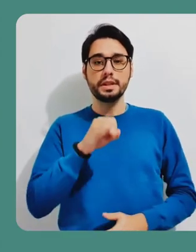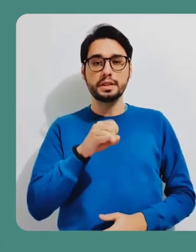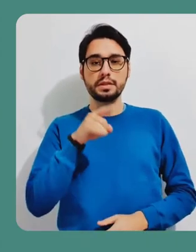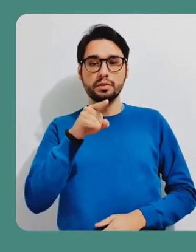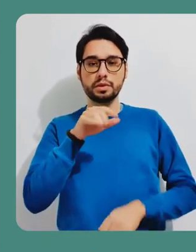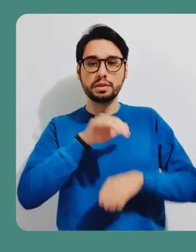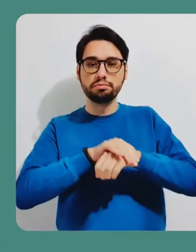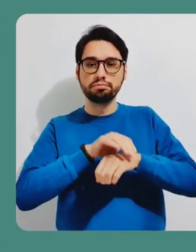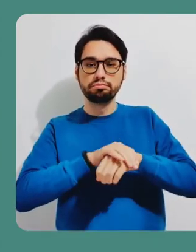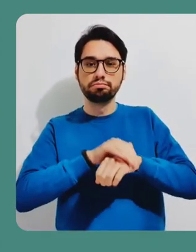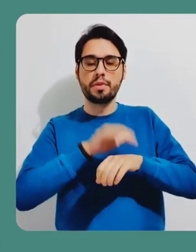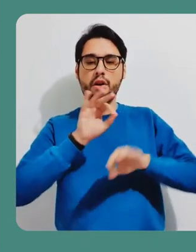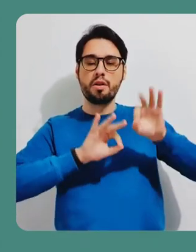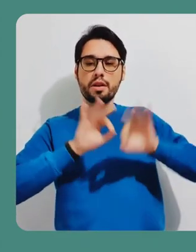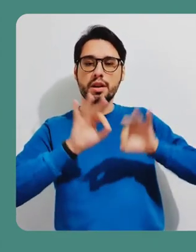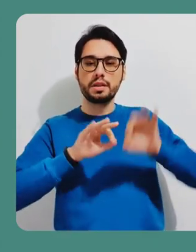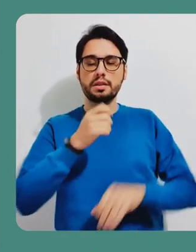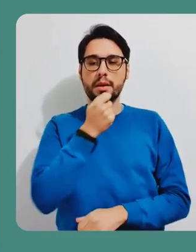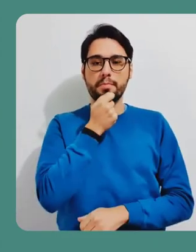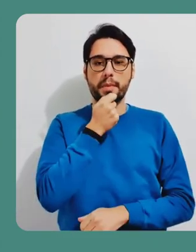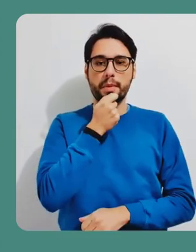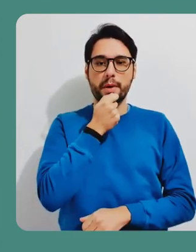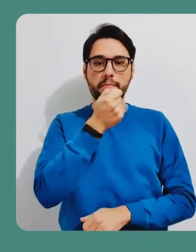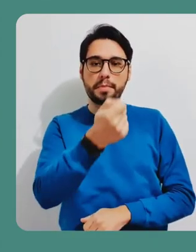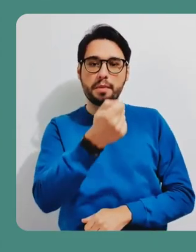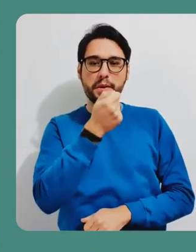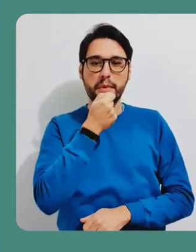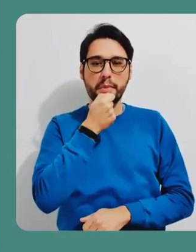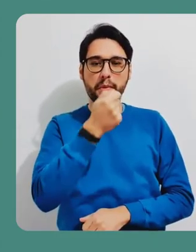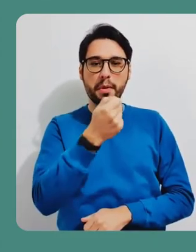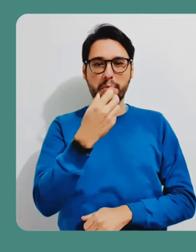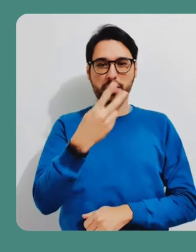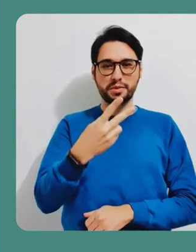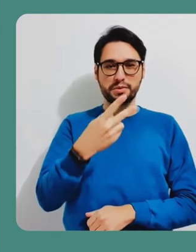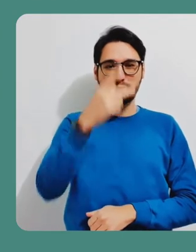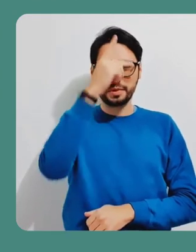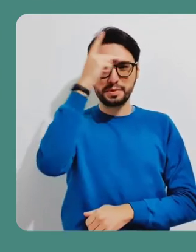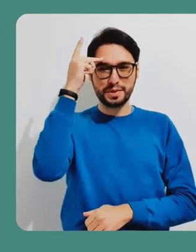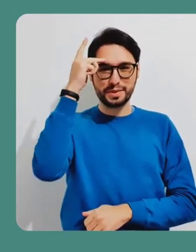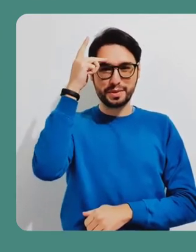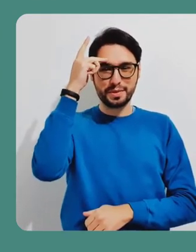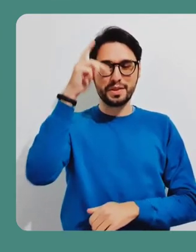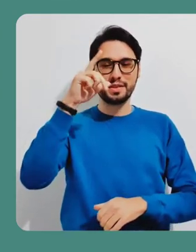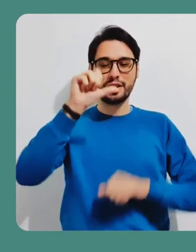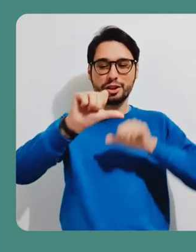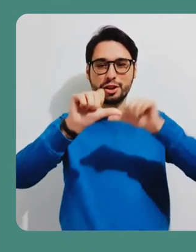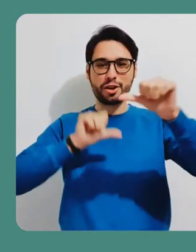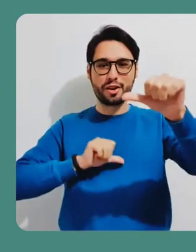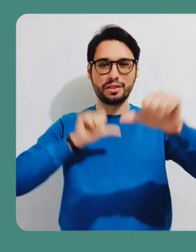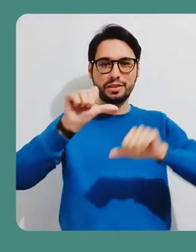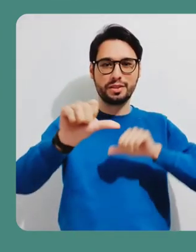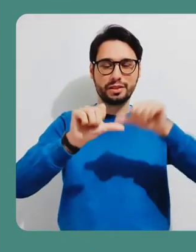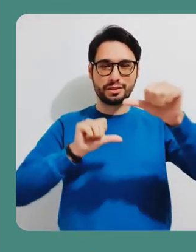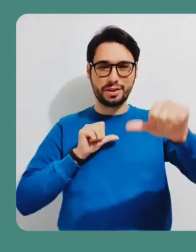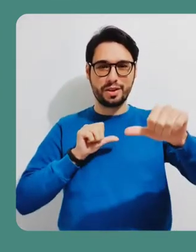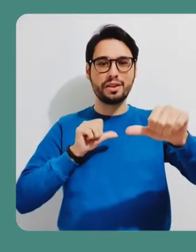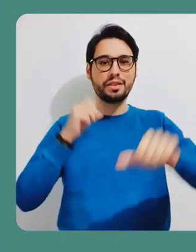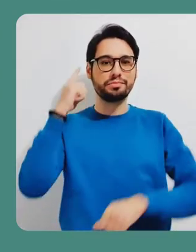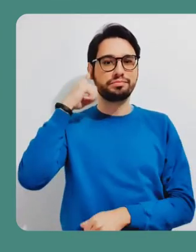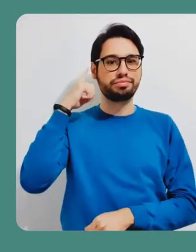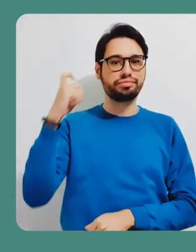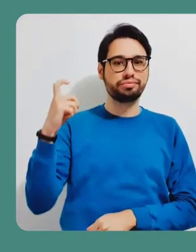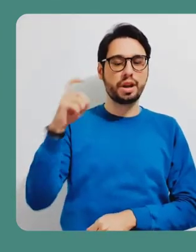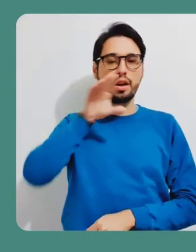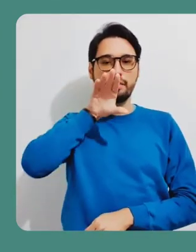importantíssimo principalmente quando você faz um podcast do tipo entrevista onde possivelmente sons mais